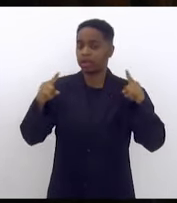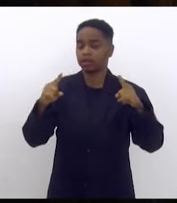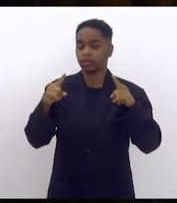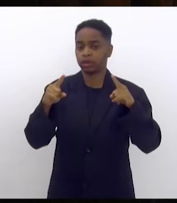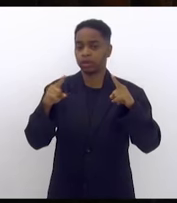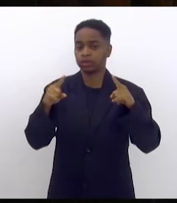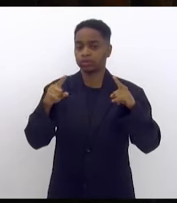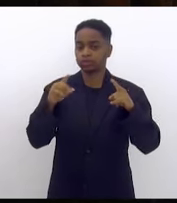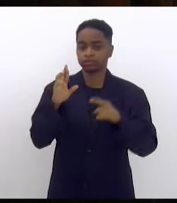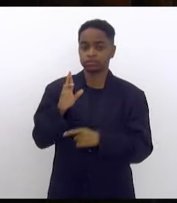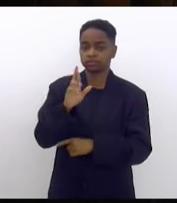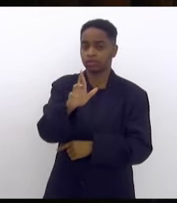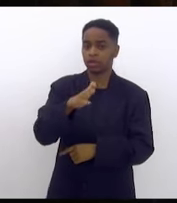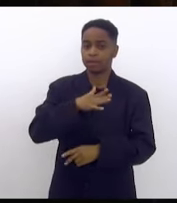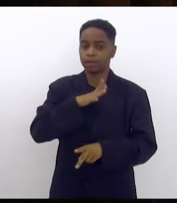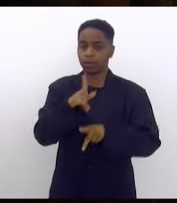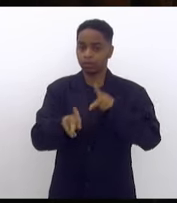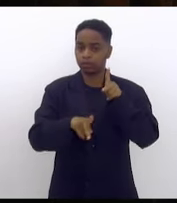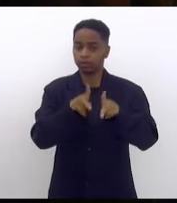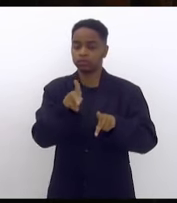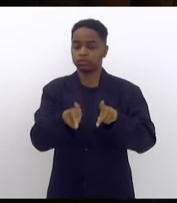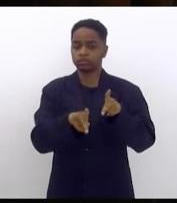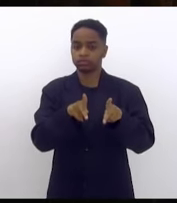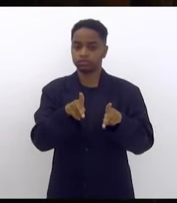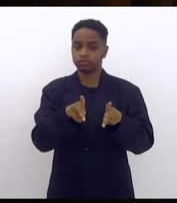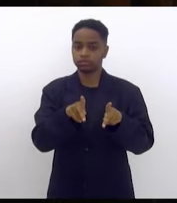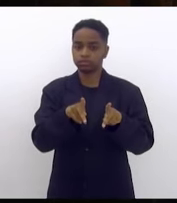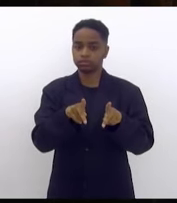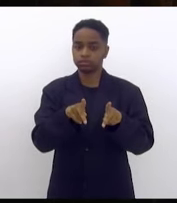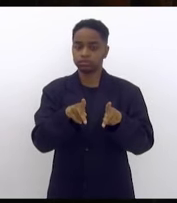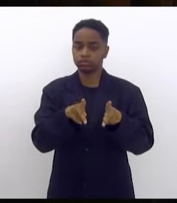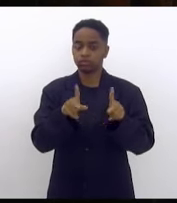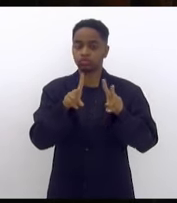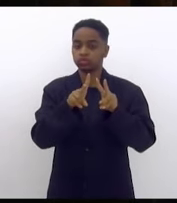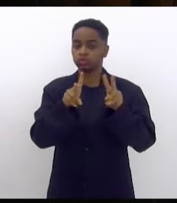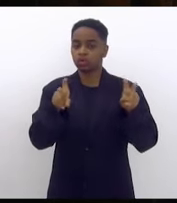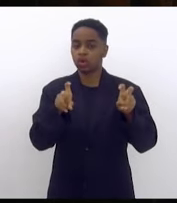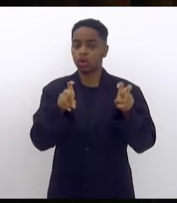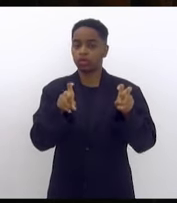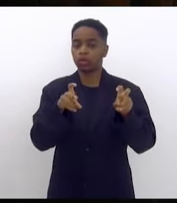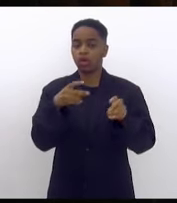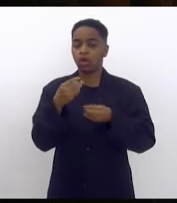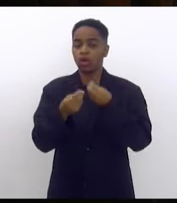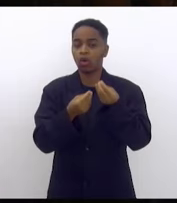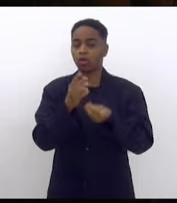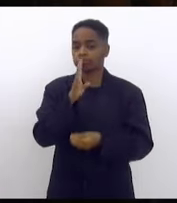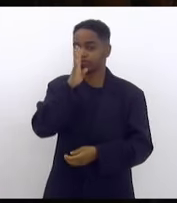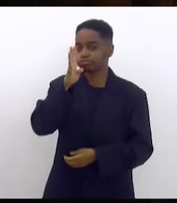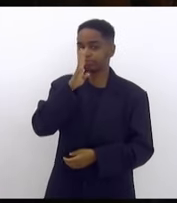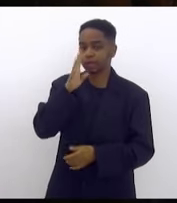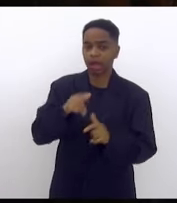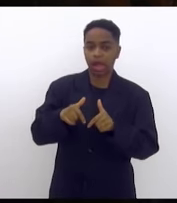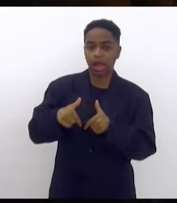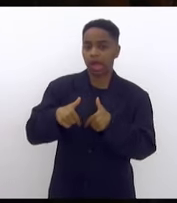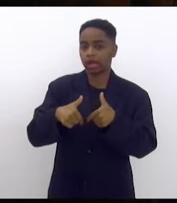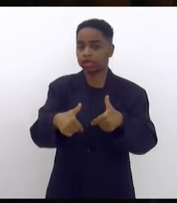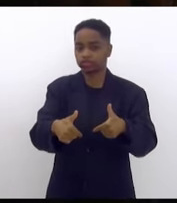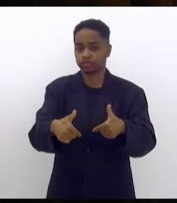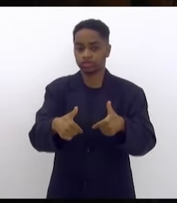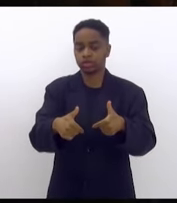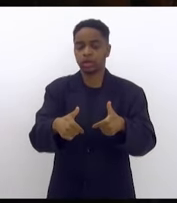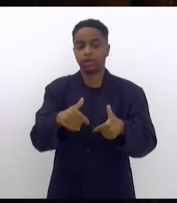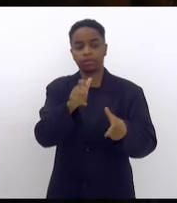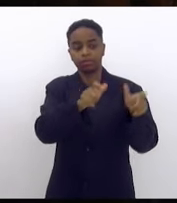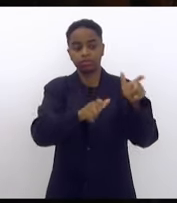minha população do que eles estão praticando a revelia do locatário, do